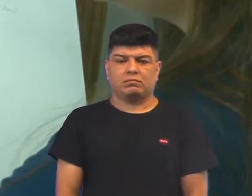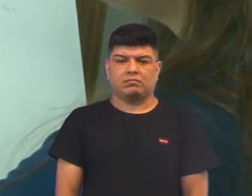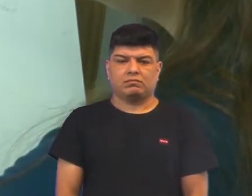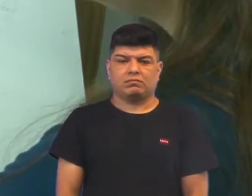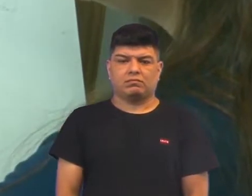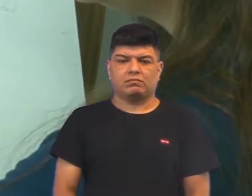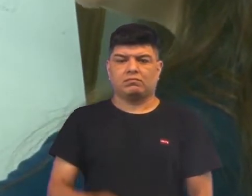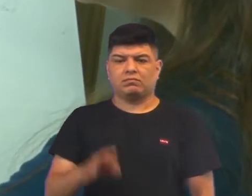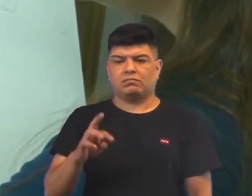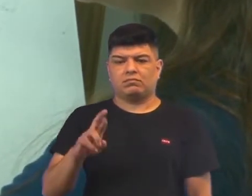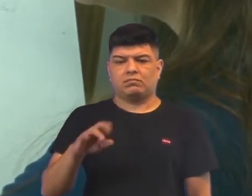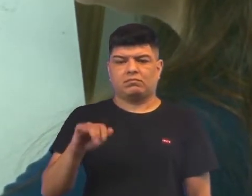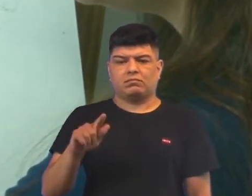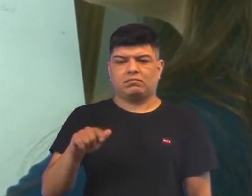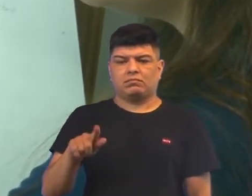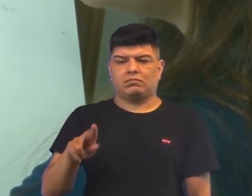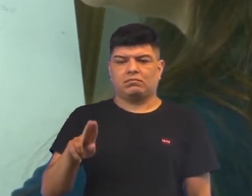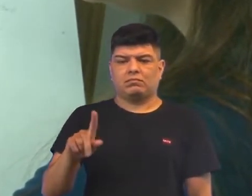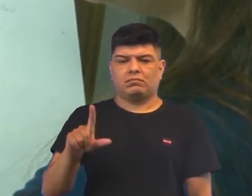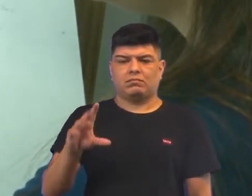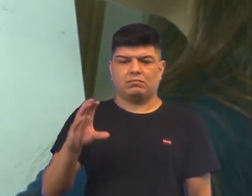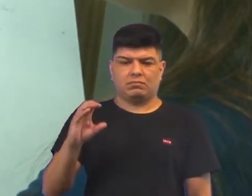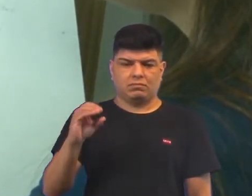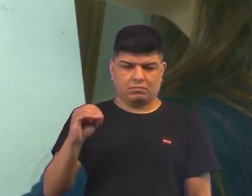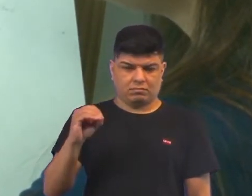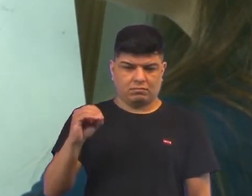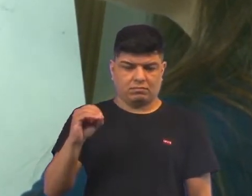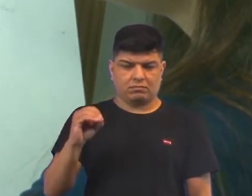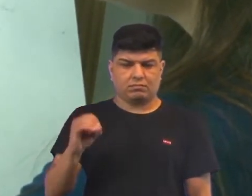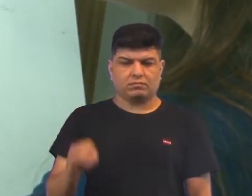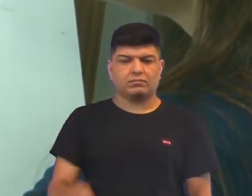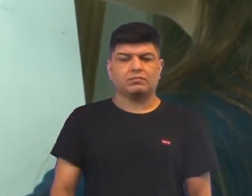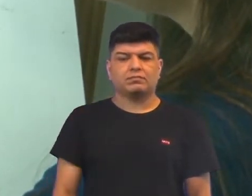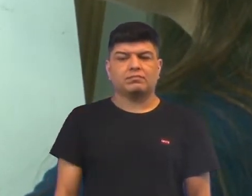Triângulos também, tá? Se você observar a imagem.